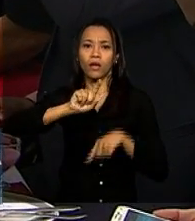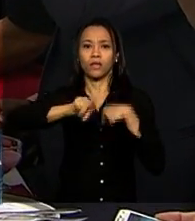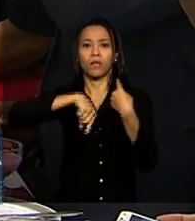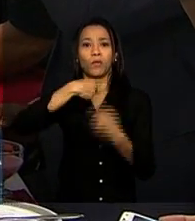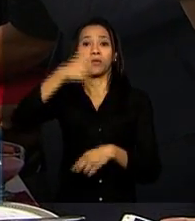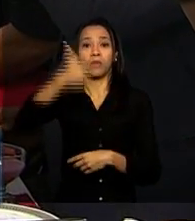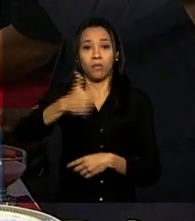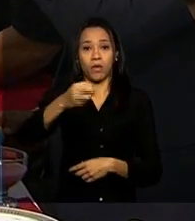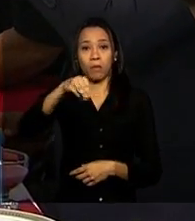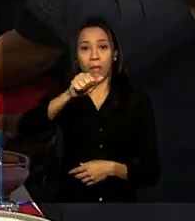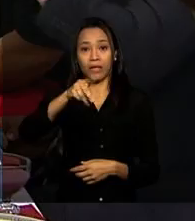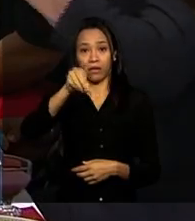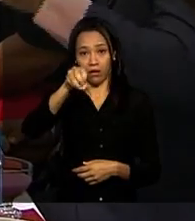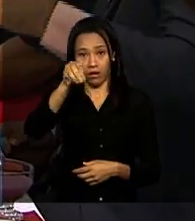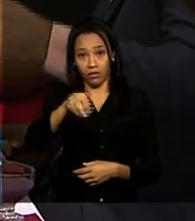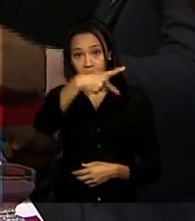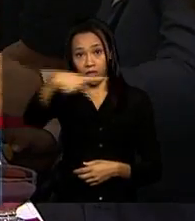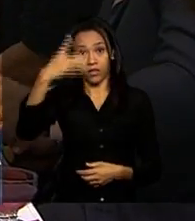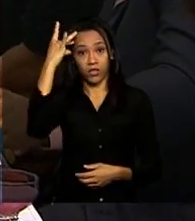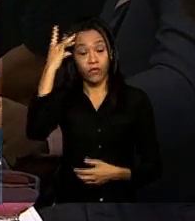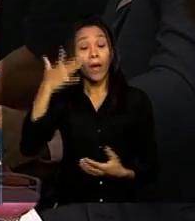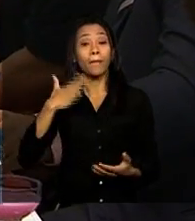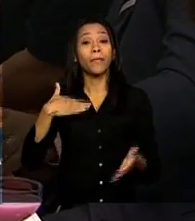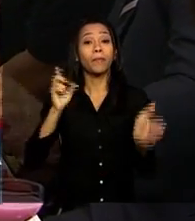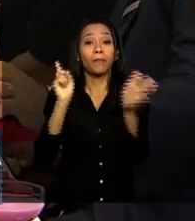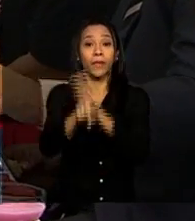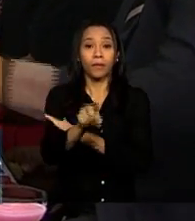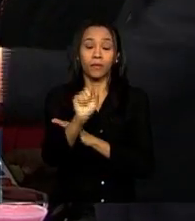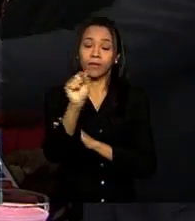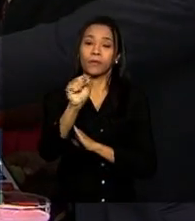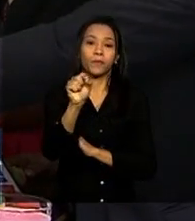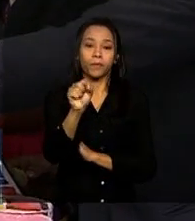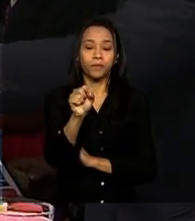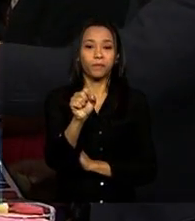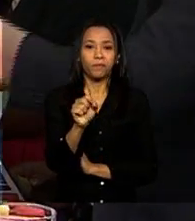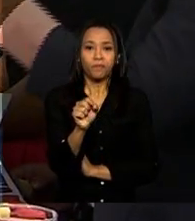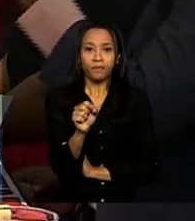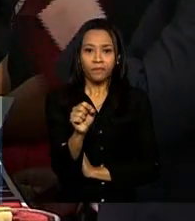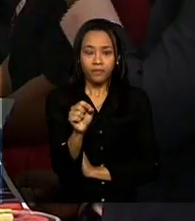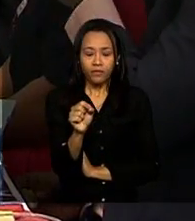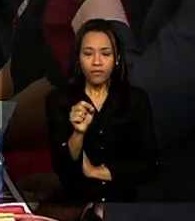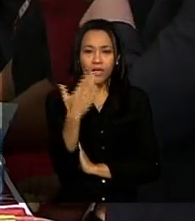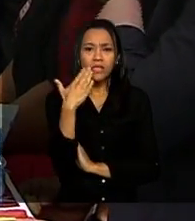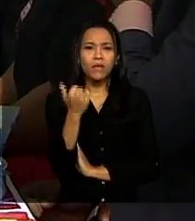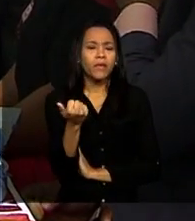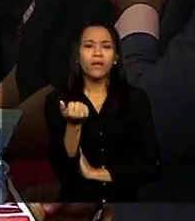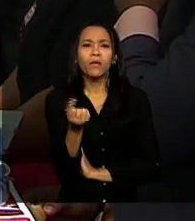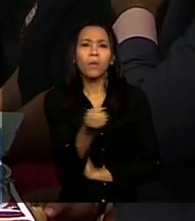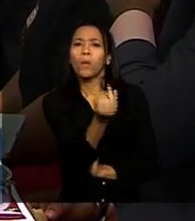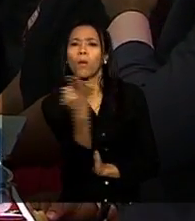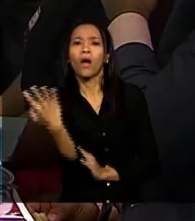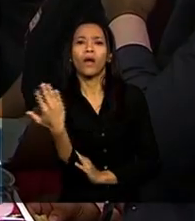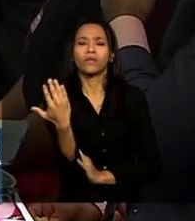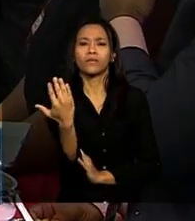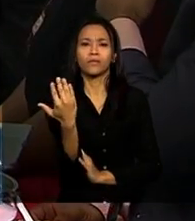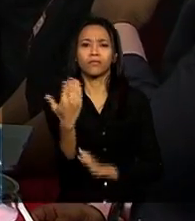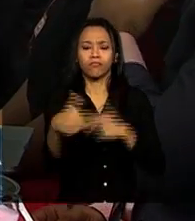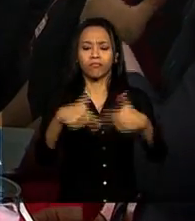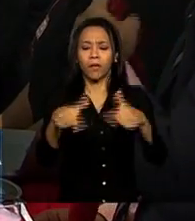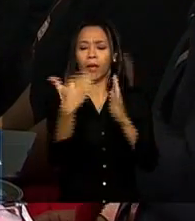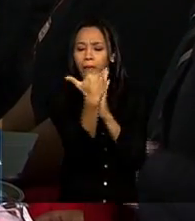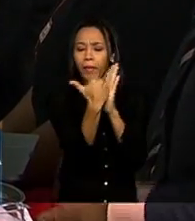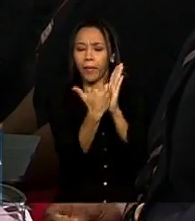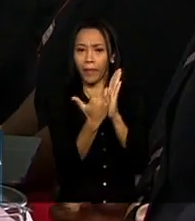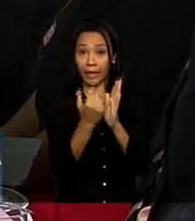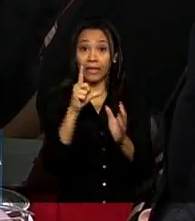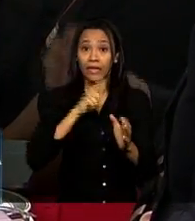presidenta Dilma a minha pergunta é no sentido de Eh saber que programas tem a Secretaria